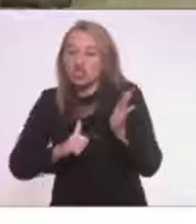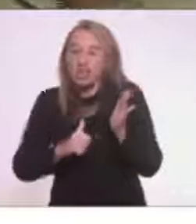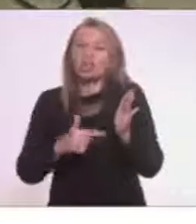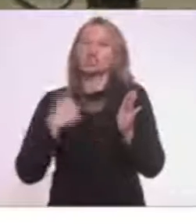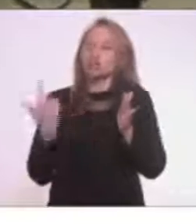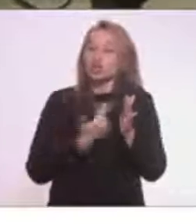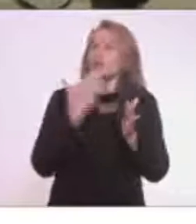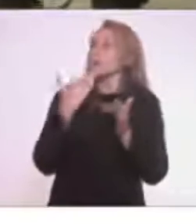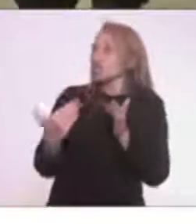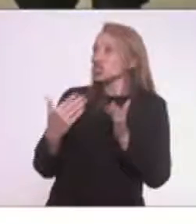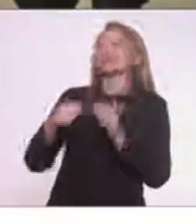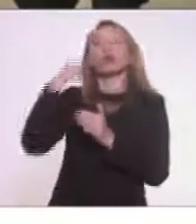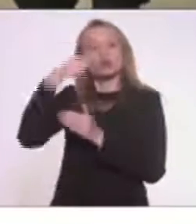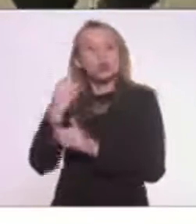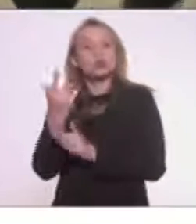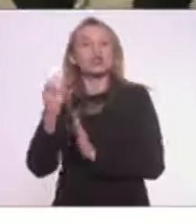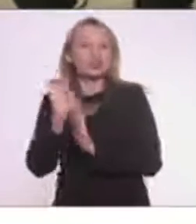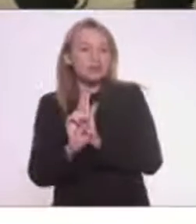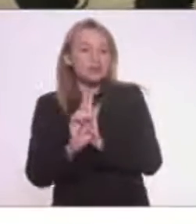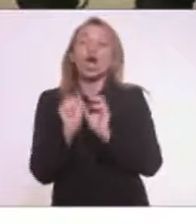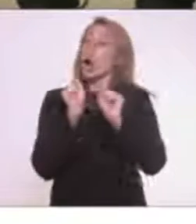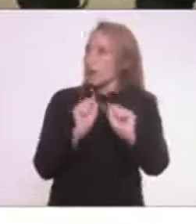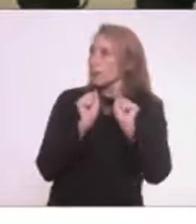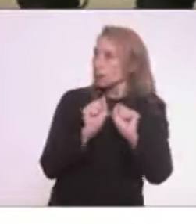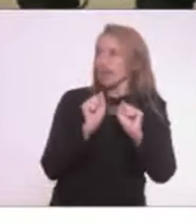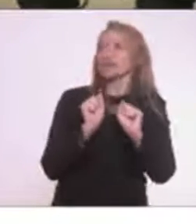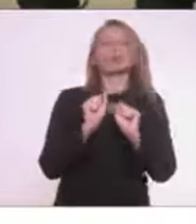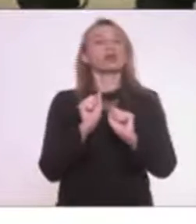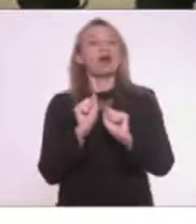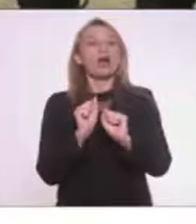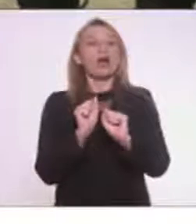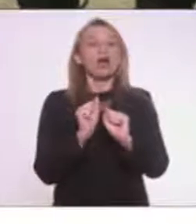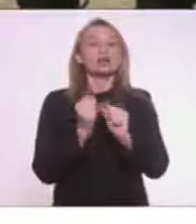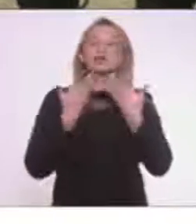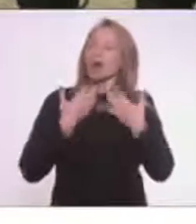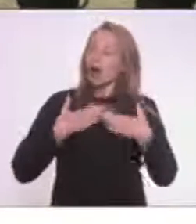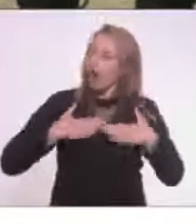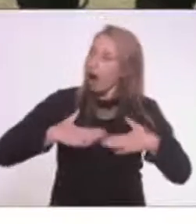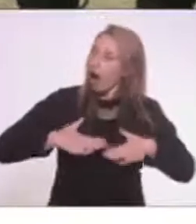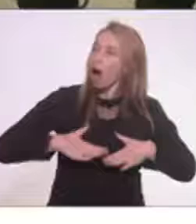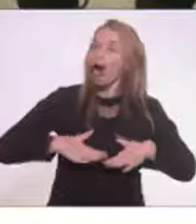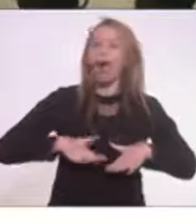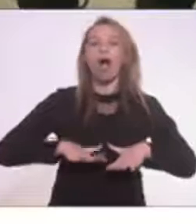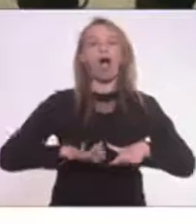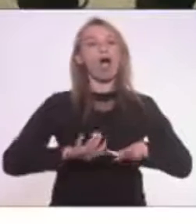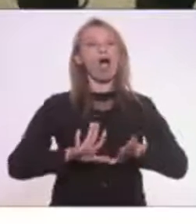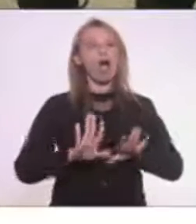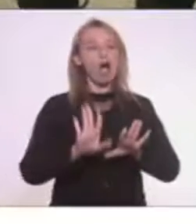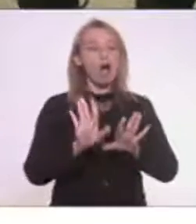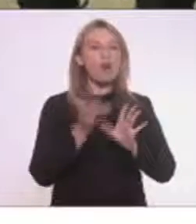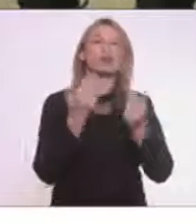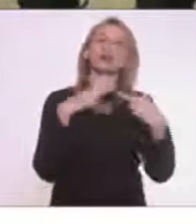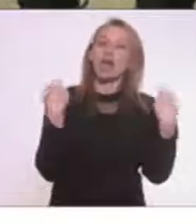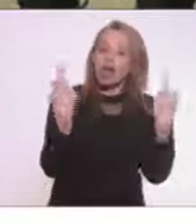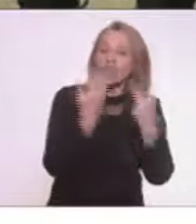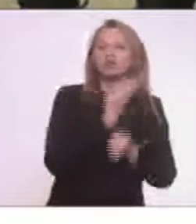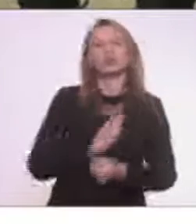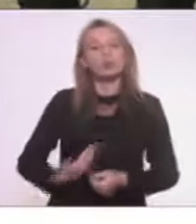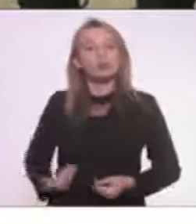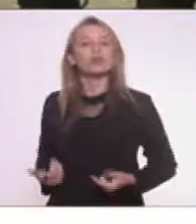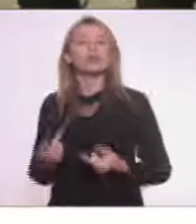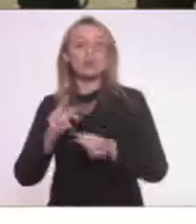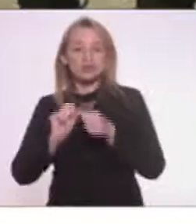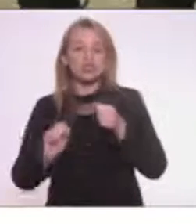pediu ao autor das emendas que nós pudéssemos, com uma tranquilidade, ouvindo, fazendo audiência. Então, Vossa Excelência